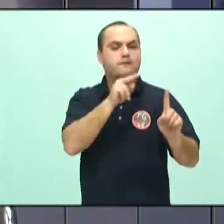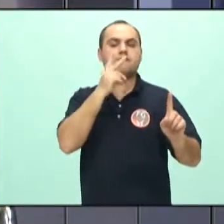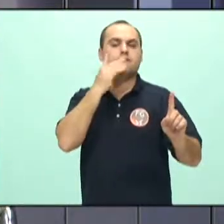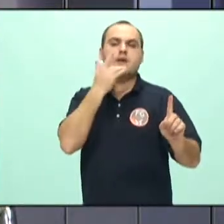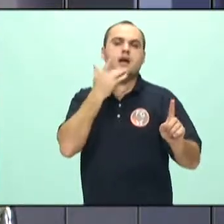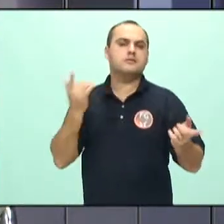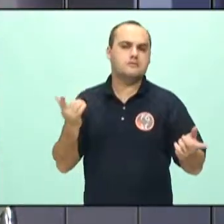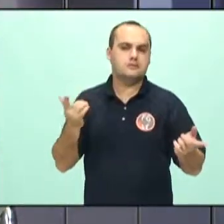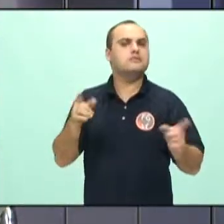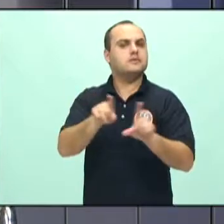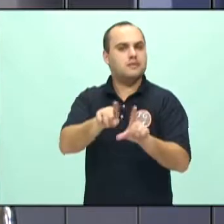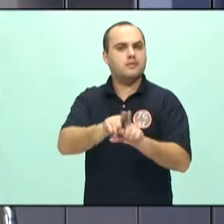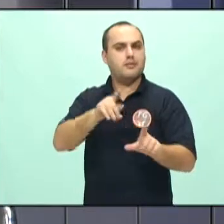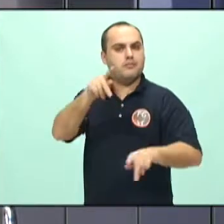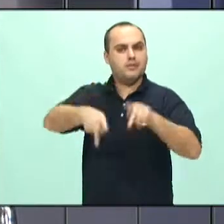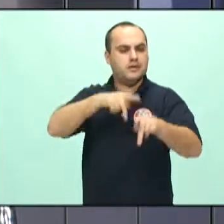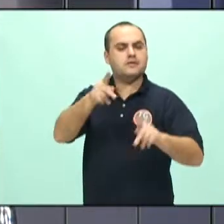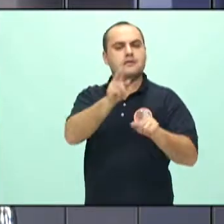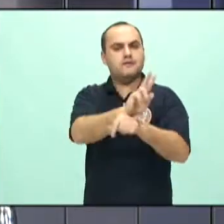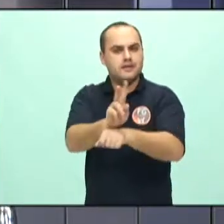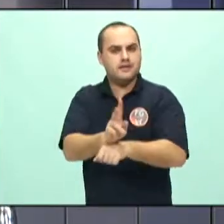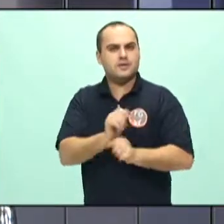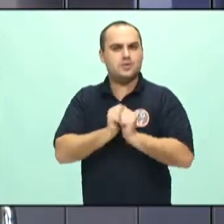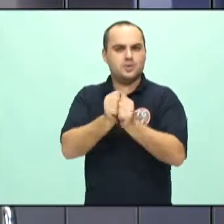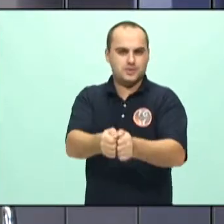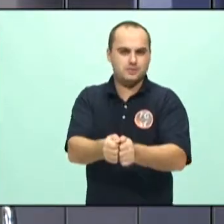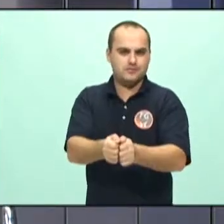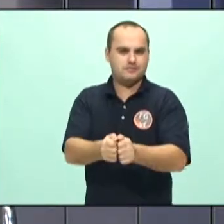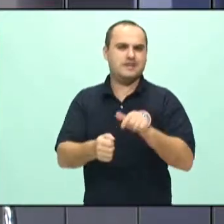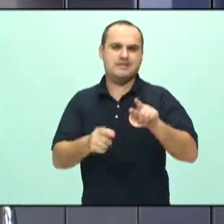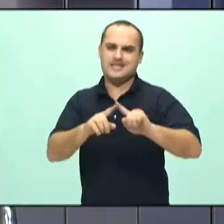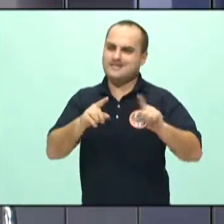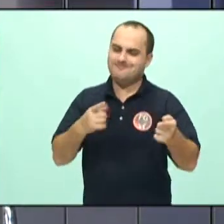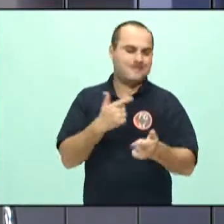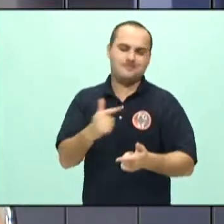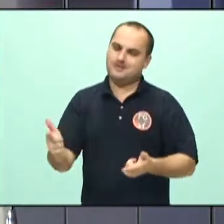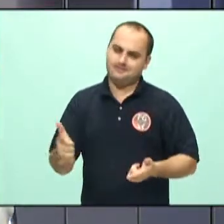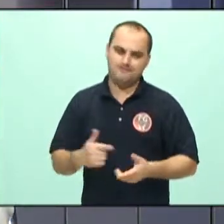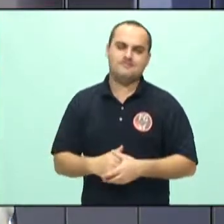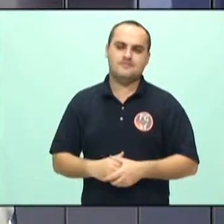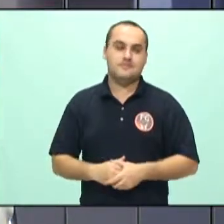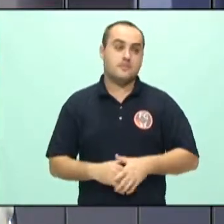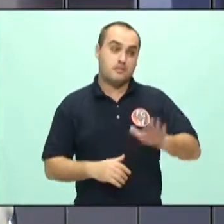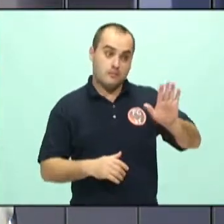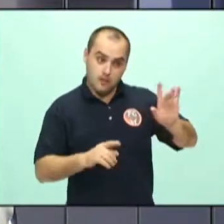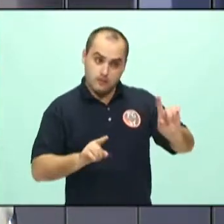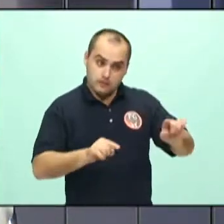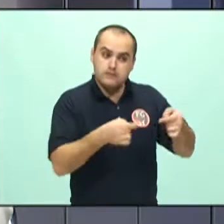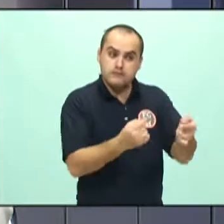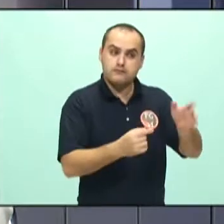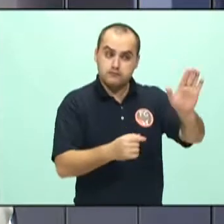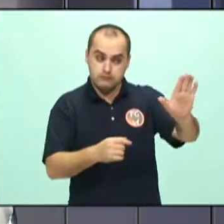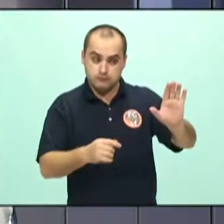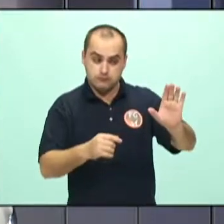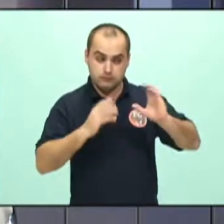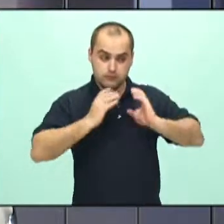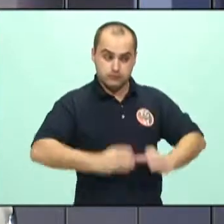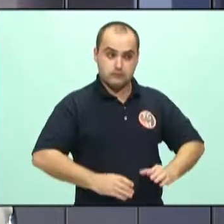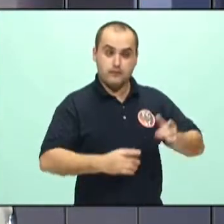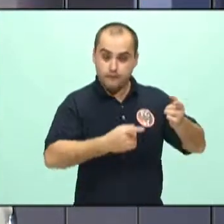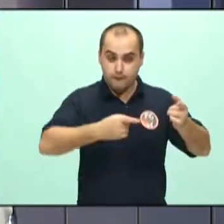de fiscalização. Então, essa transparência, infelizmente, não acontece. Eu desafio o cidadão que está em casa a buscar as informações que precisa no portal